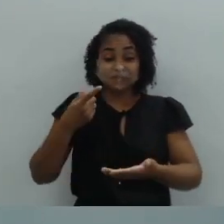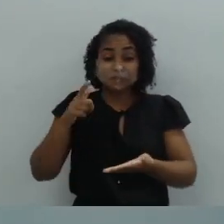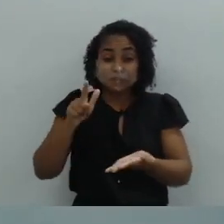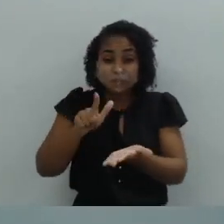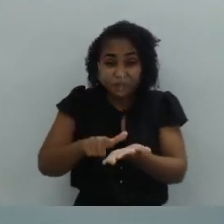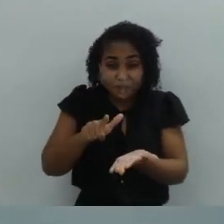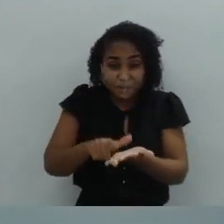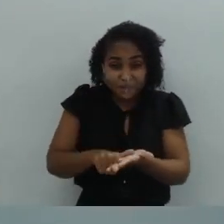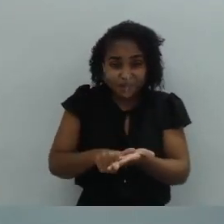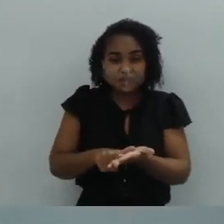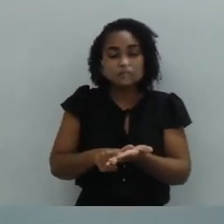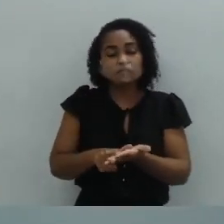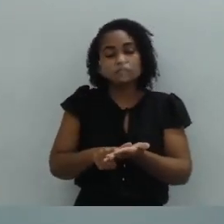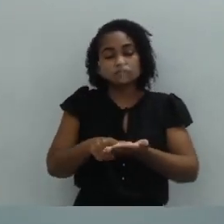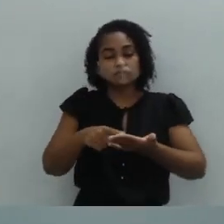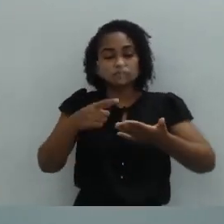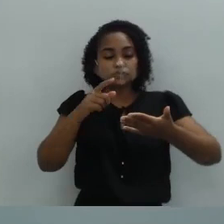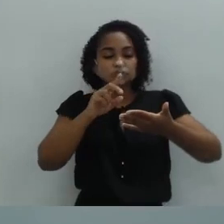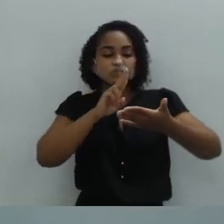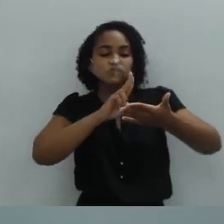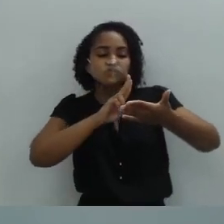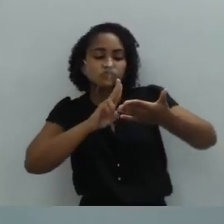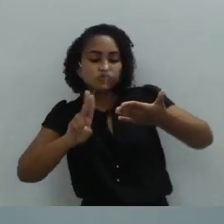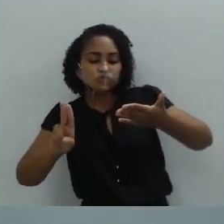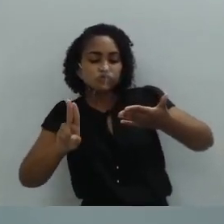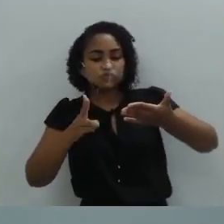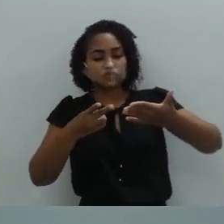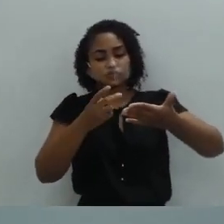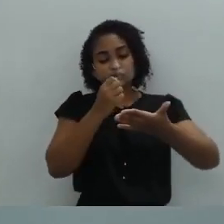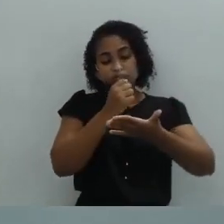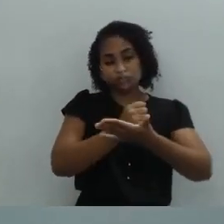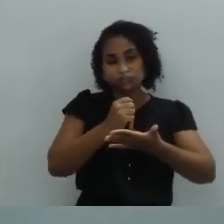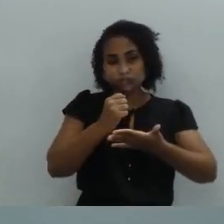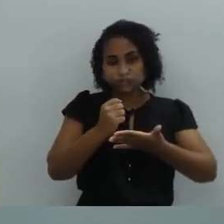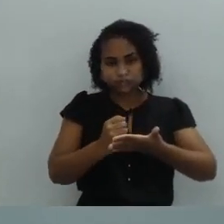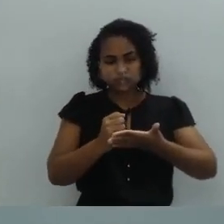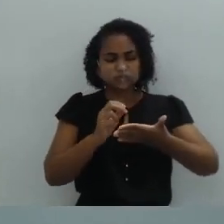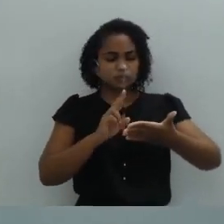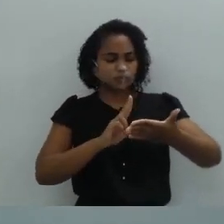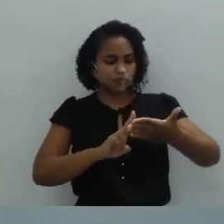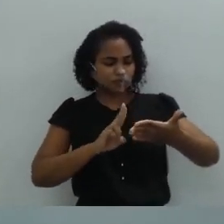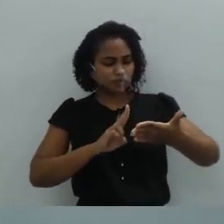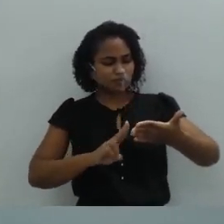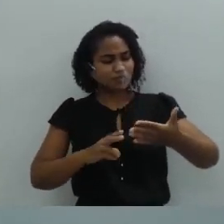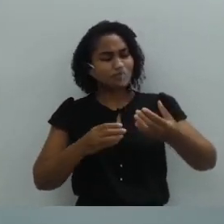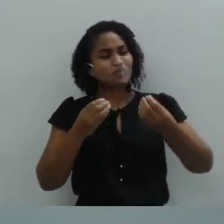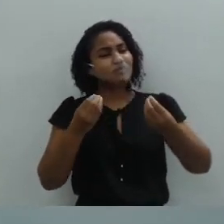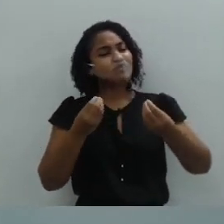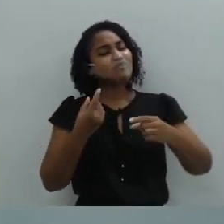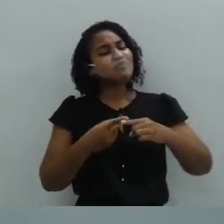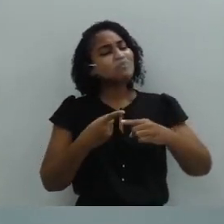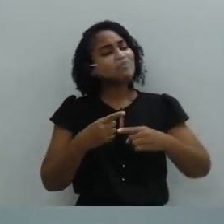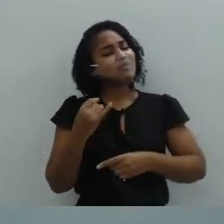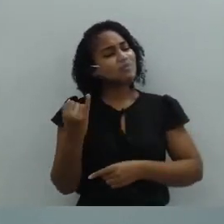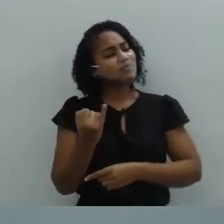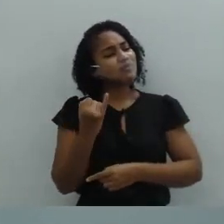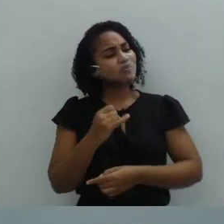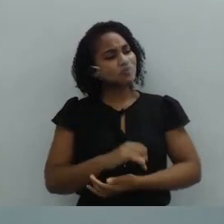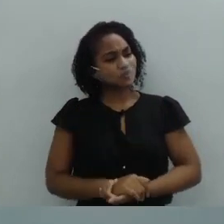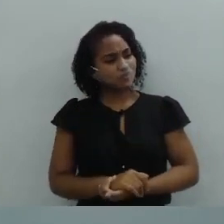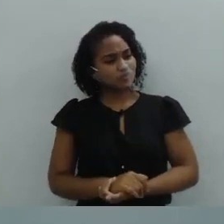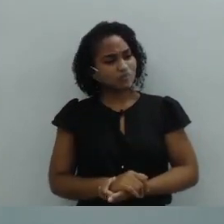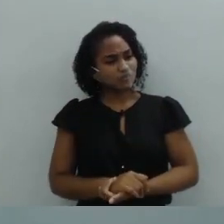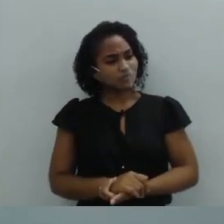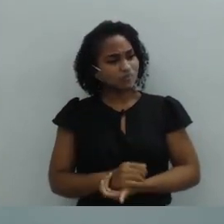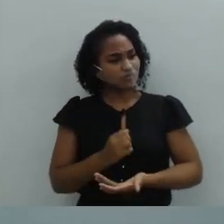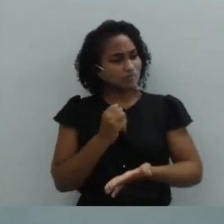parte escrita, a gente vai ter lá o nome completo, o documento da pessoa, e você vai me perguntar, mas por que isso é importante, professora? Não